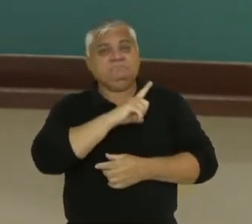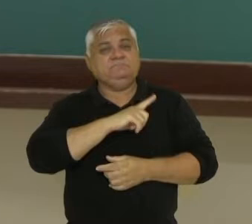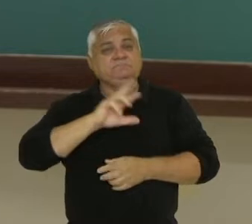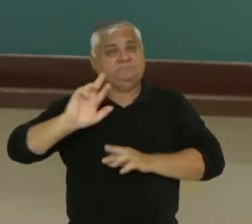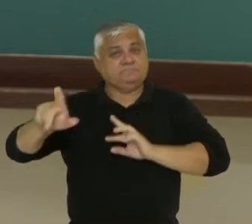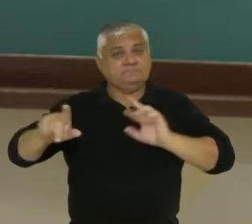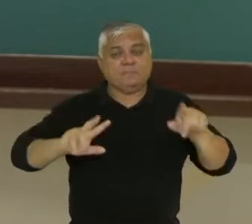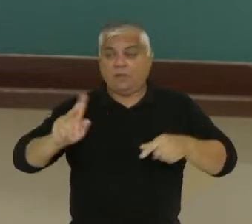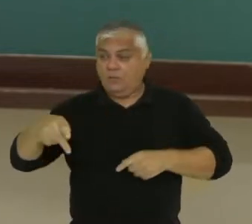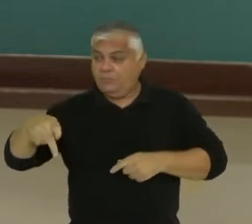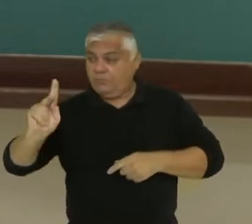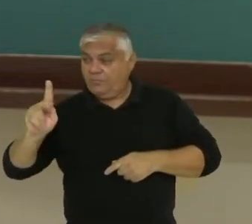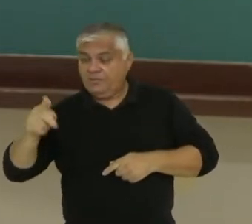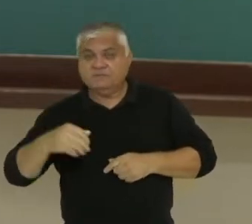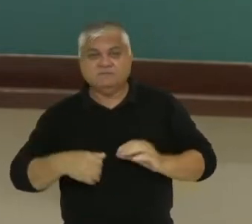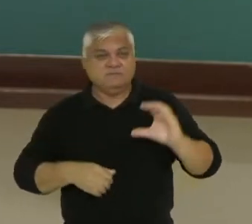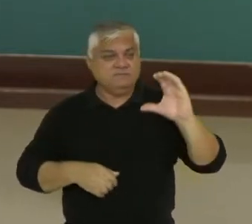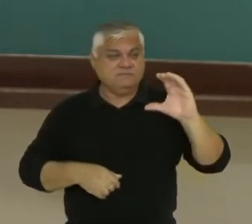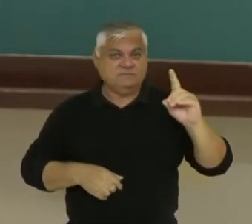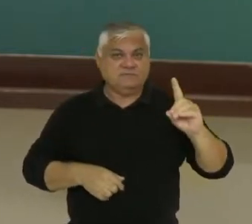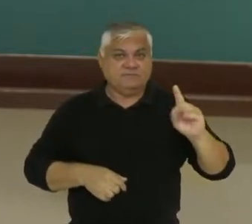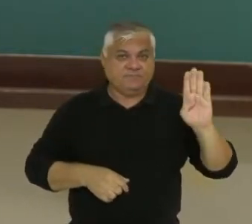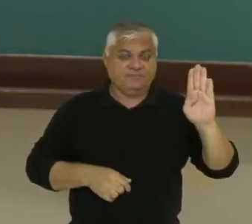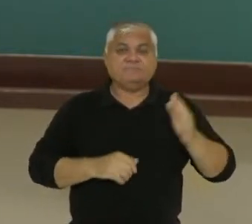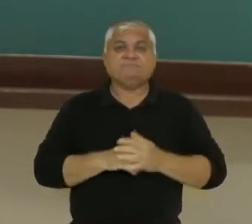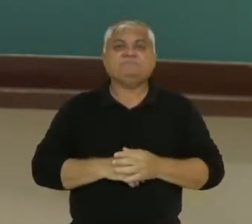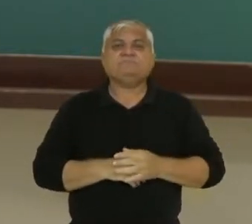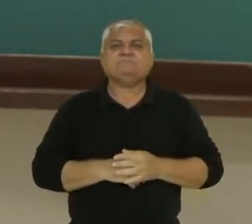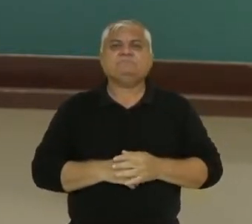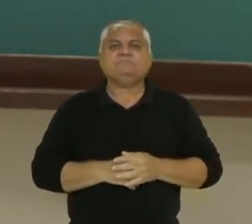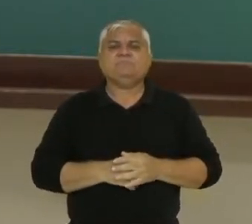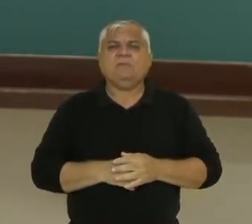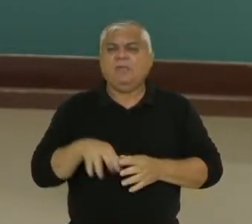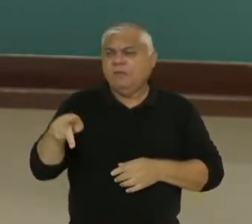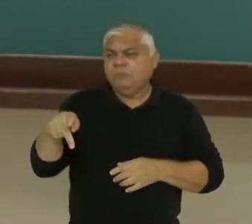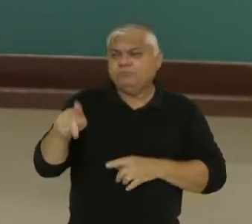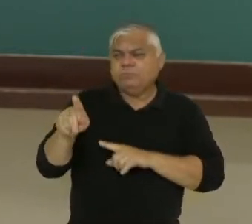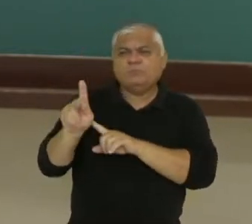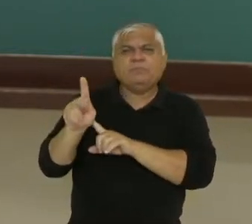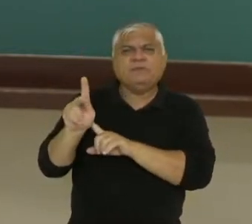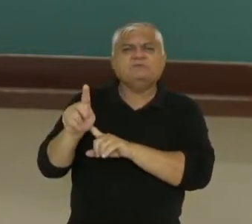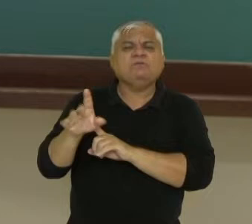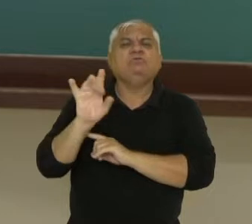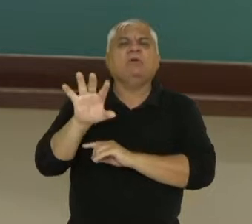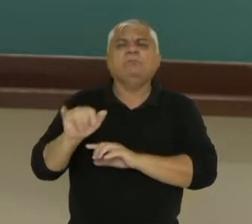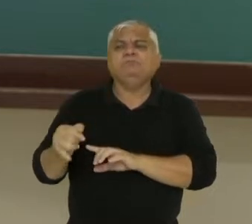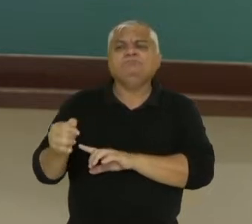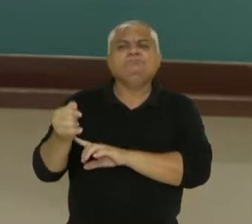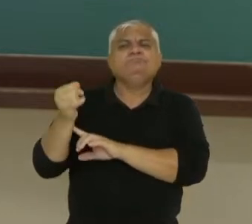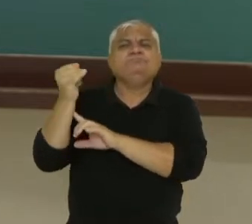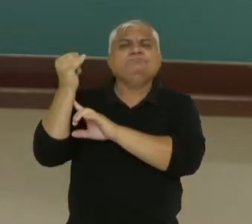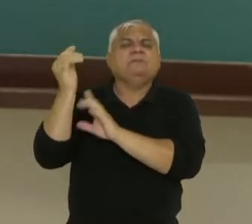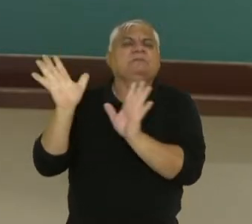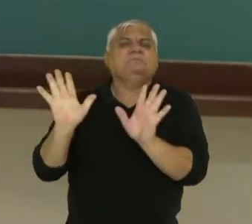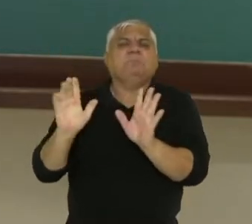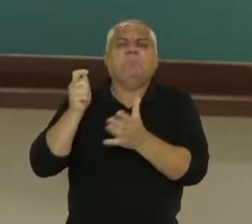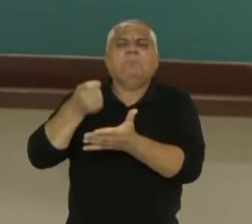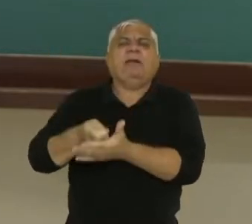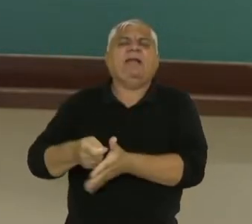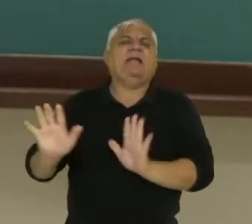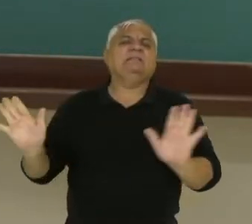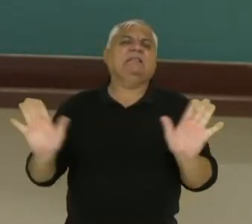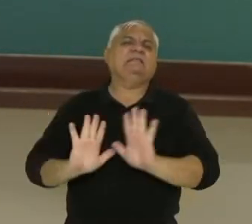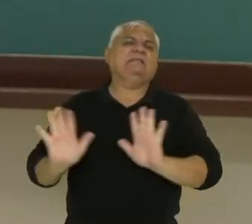diferença com a poupança. Por quê? Porque a poupança, você só tem o rendimento dessa poupança e não precisa